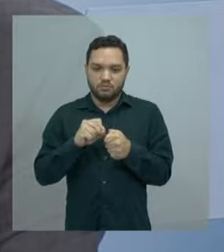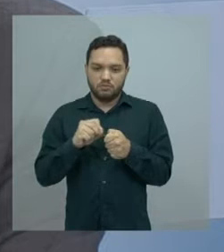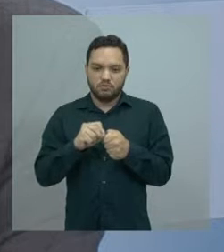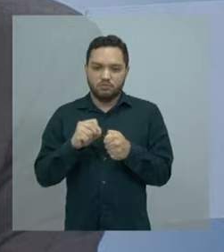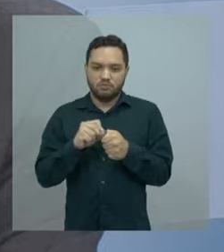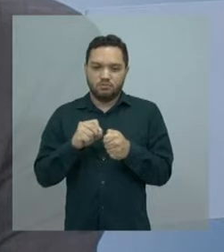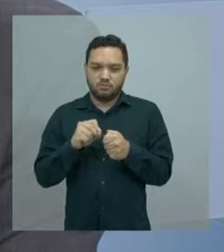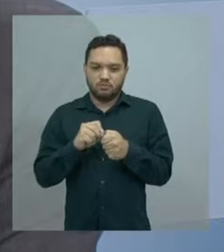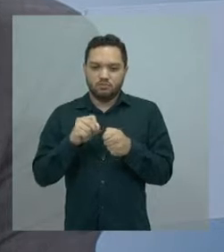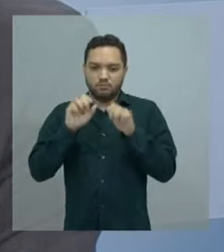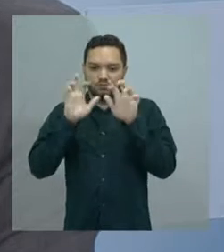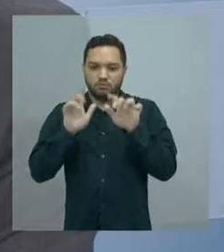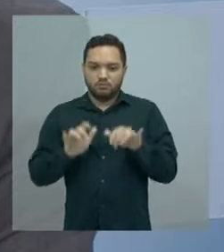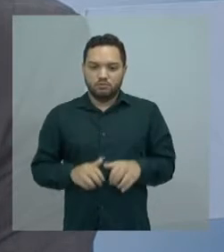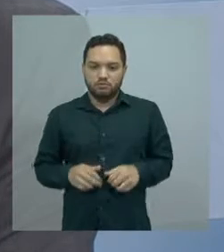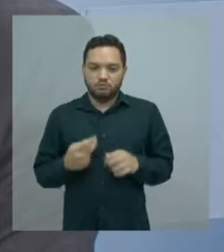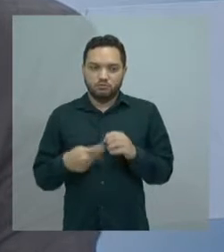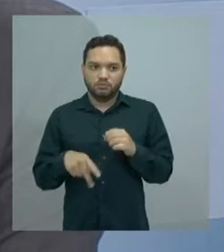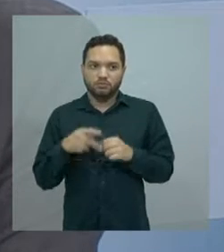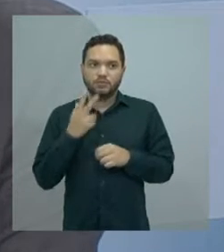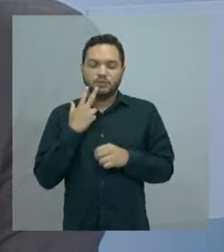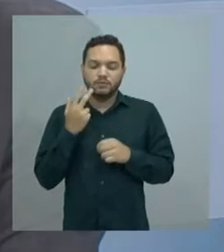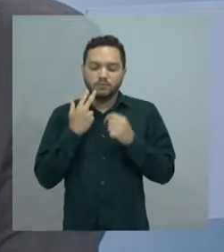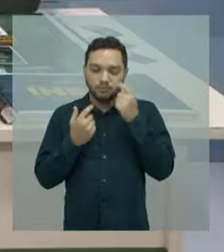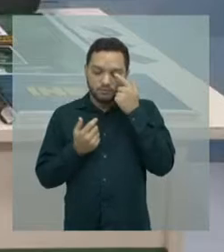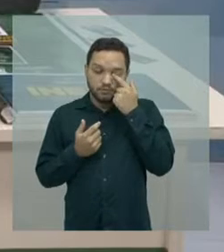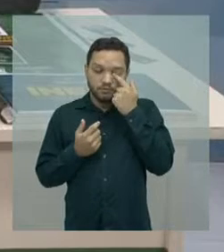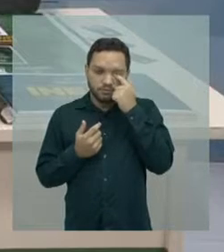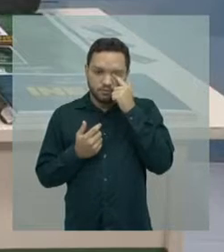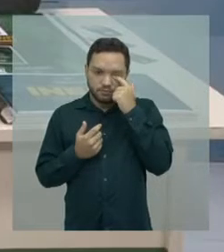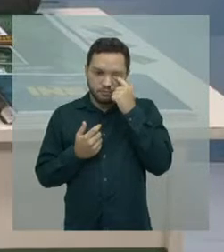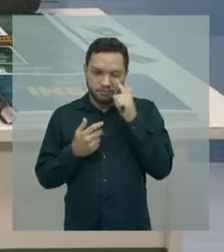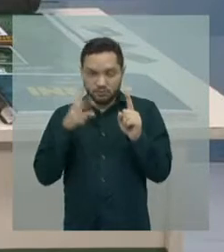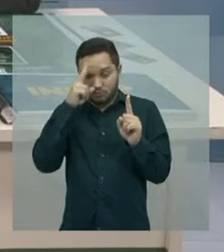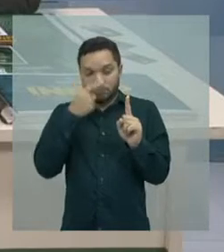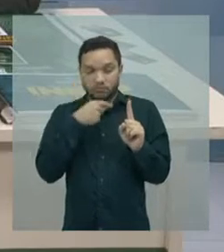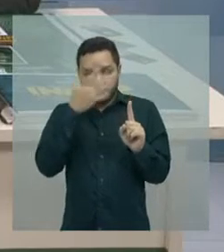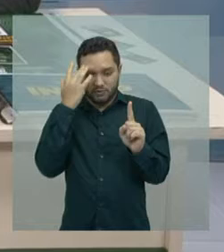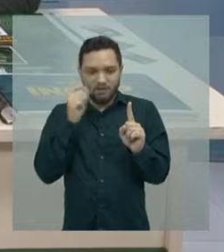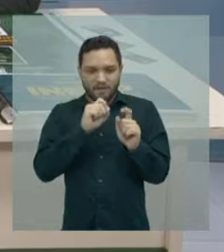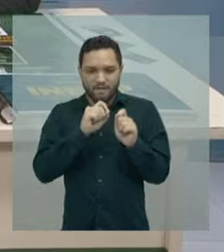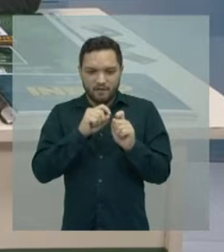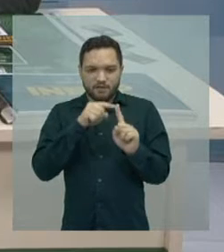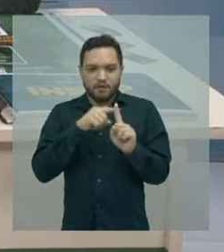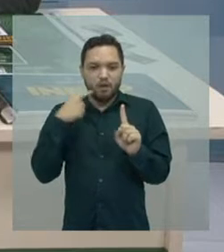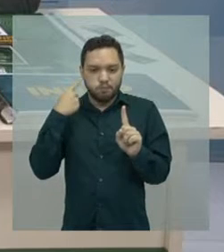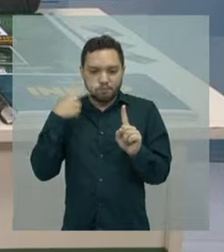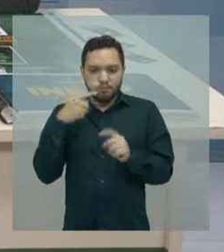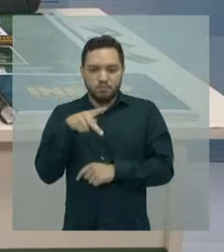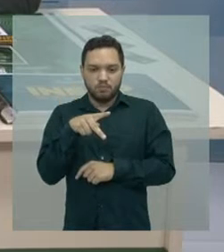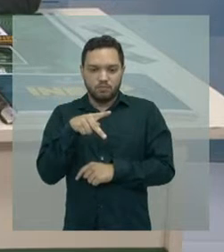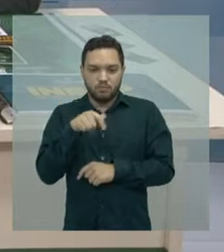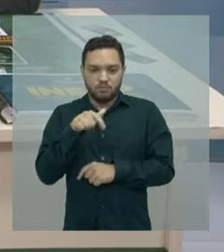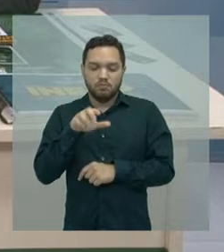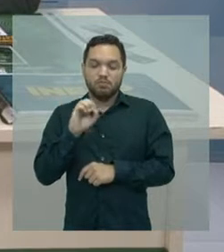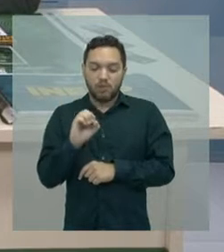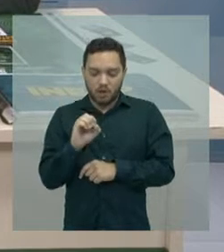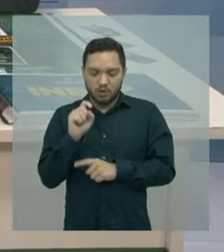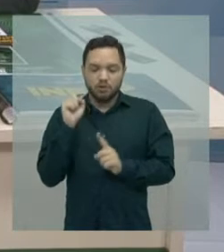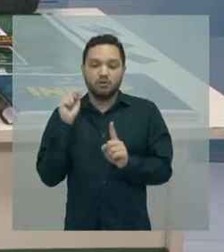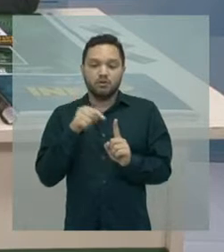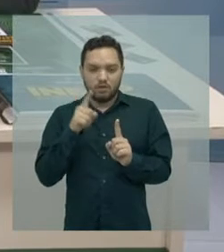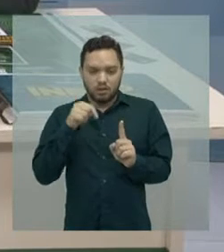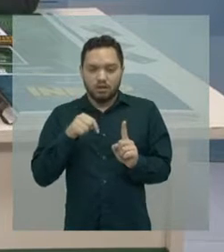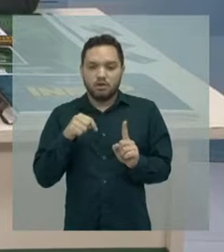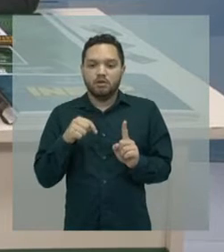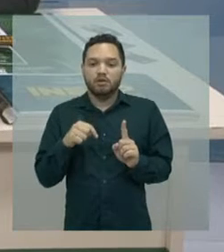do constitucionalismo do Estado do Ceará. Eu lembrei agora do constituinte que é advogado, e Paulo Quezado. Foi